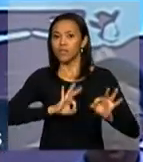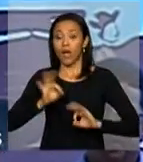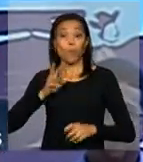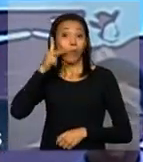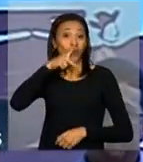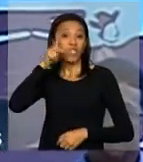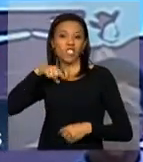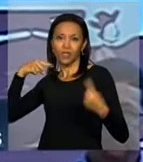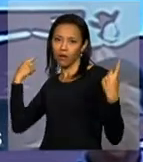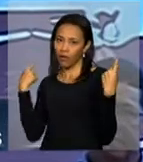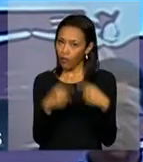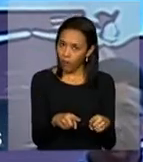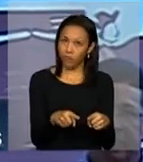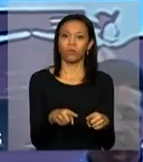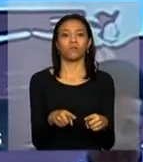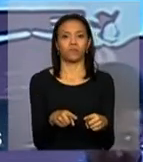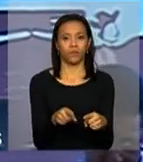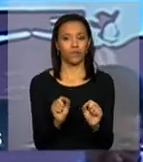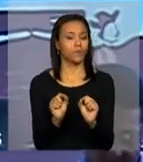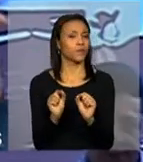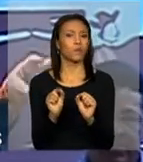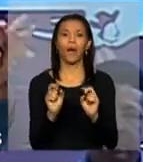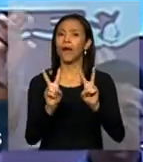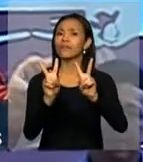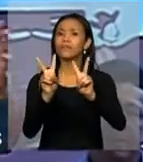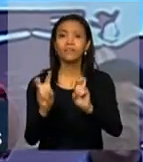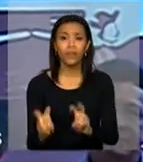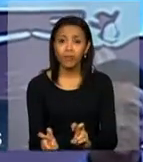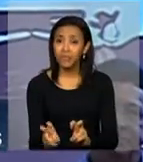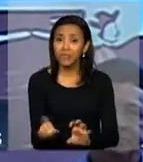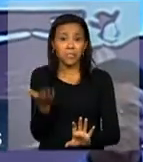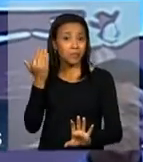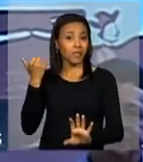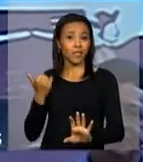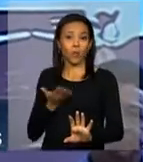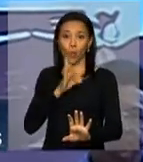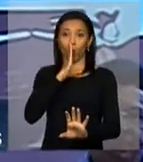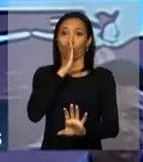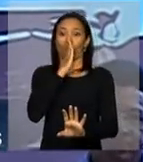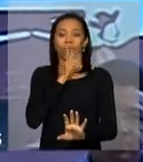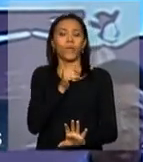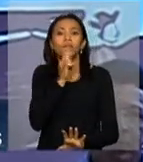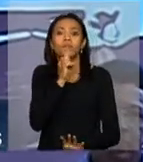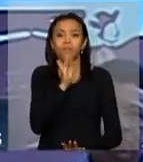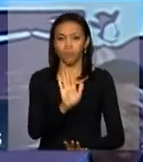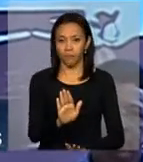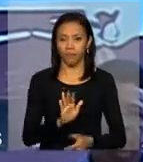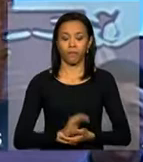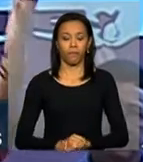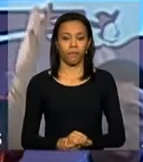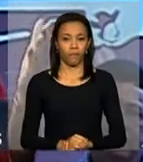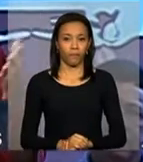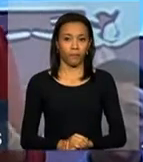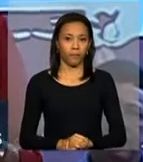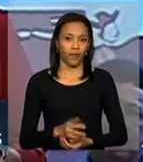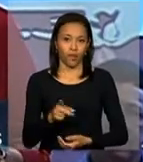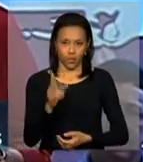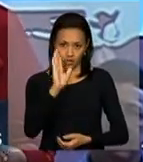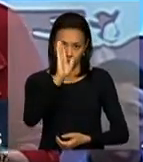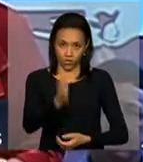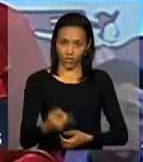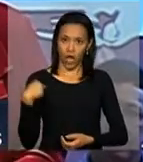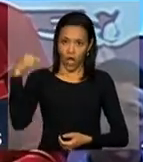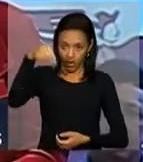combate a questões que nunca foram enfrentadas. Por exemplo, como mostrou